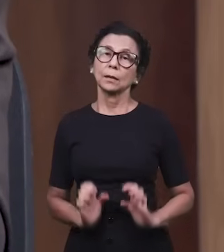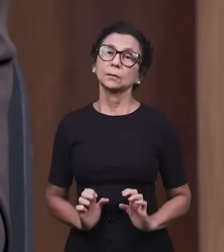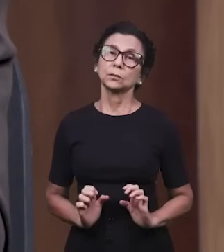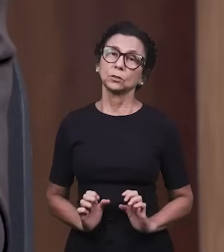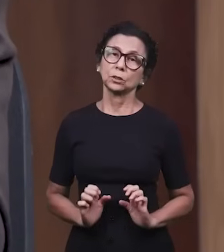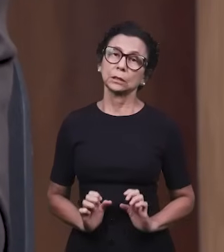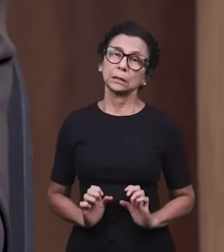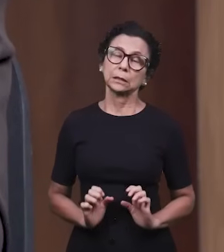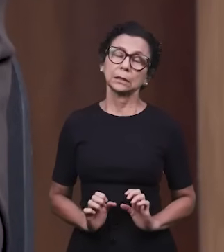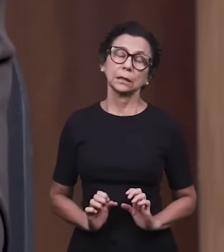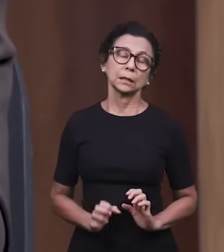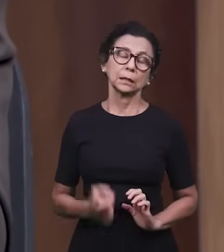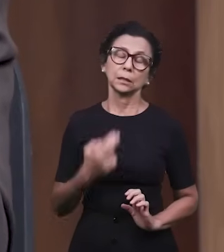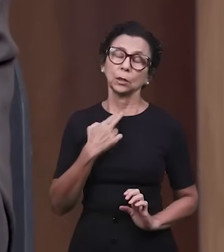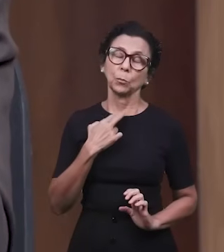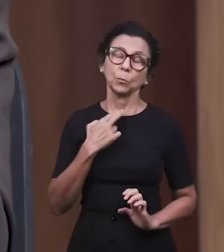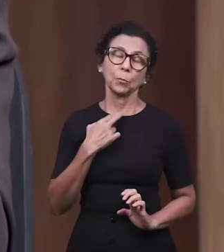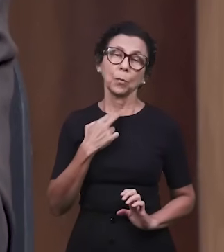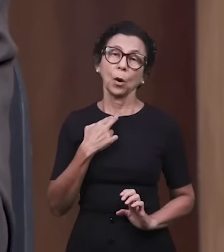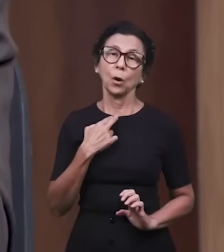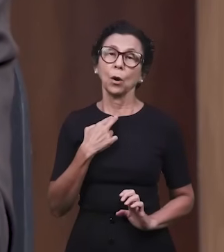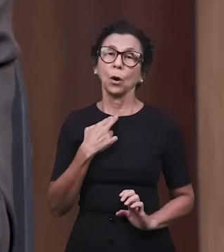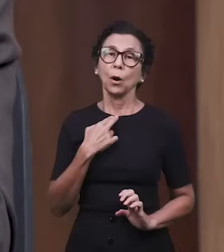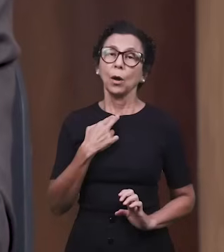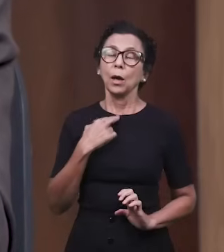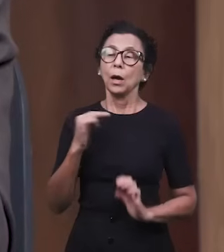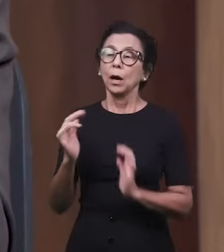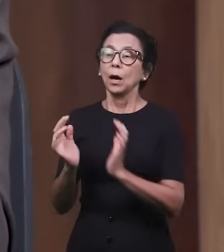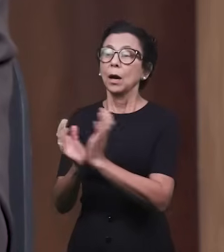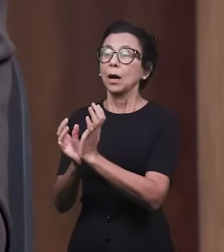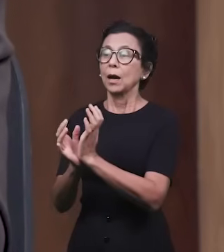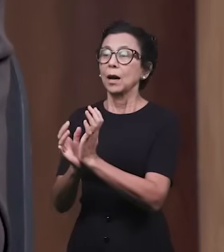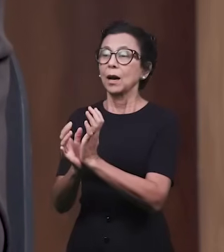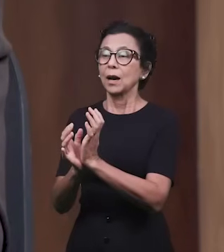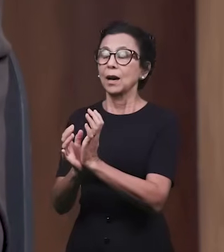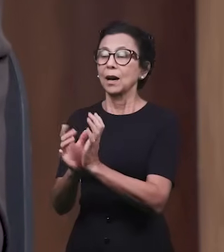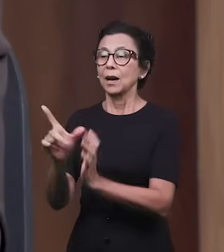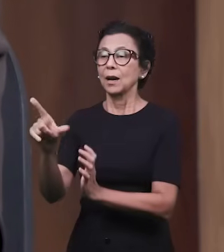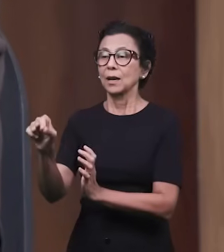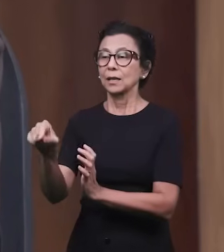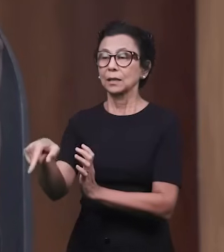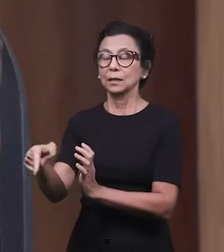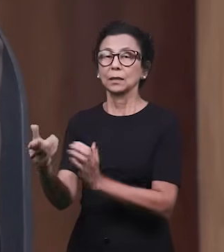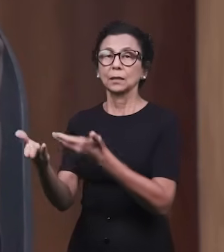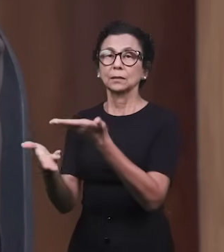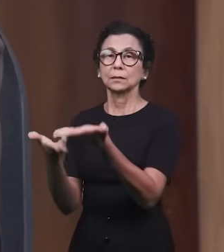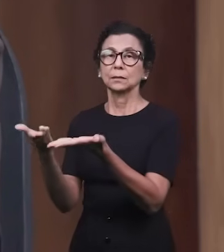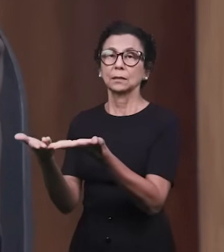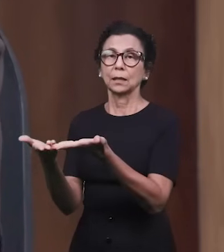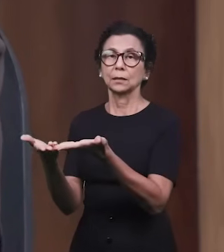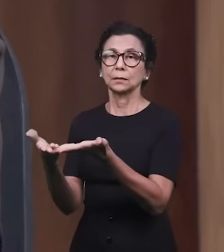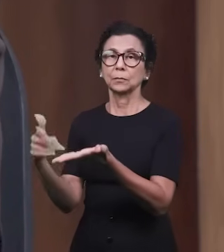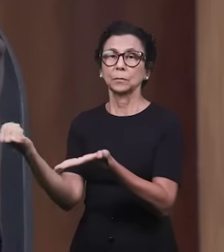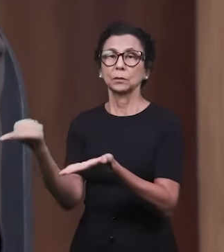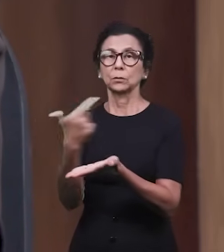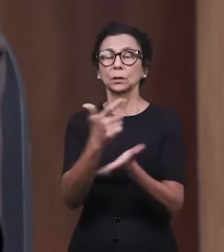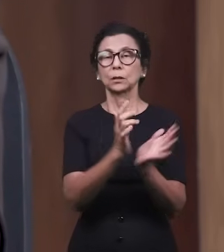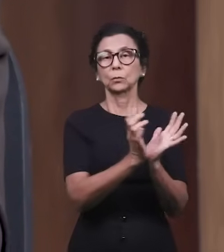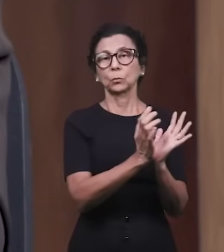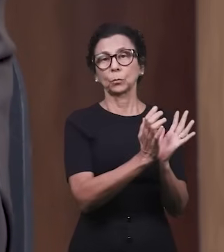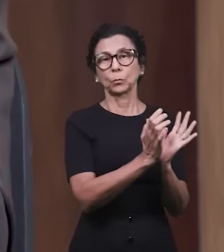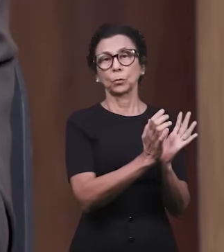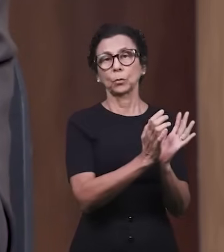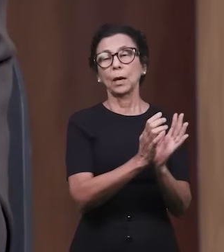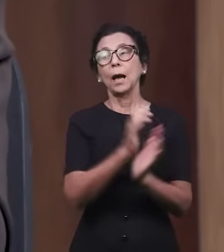ética. Ele não pode dar preferência mais a um grupo de irmãos do que a outro grupo de irmãos,